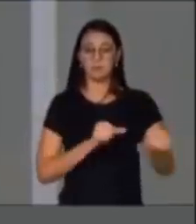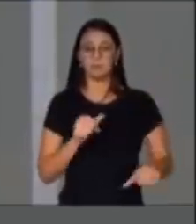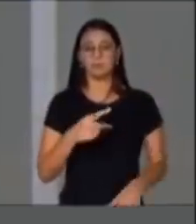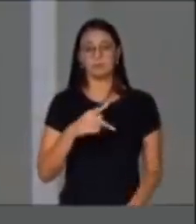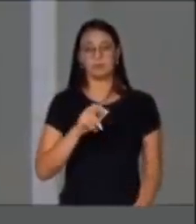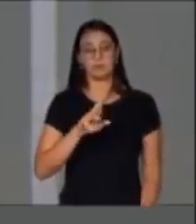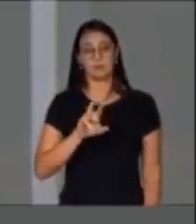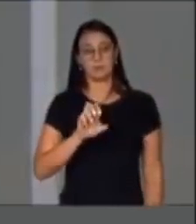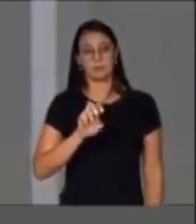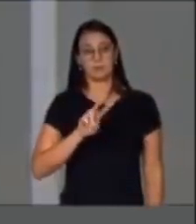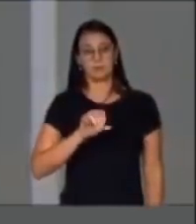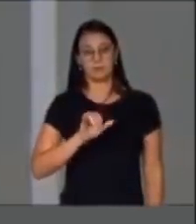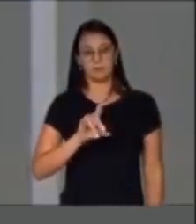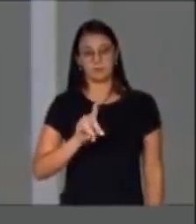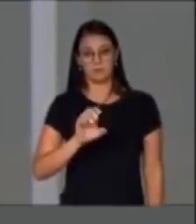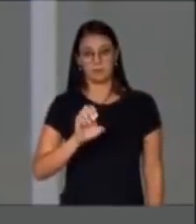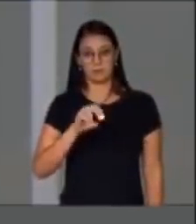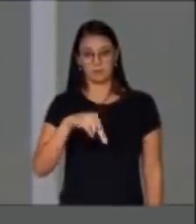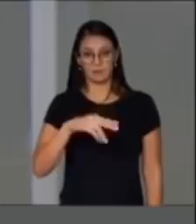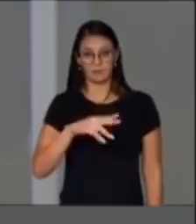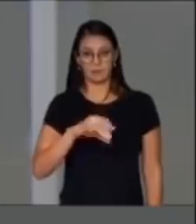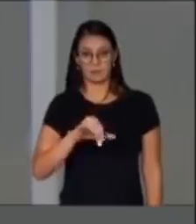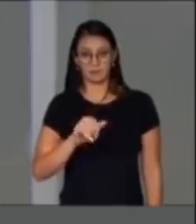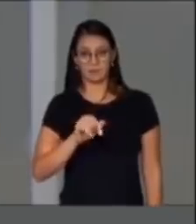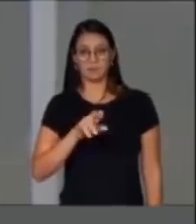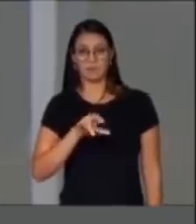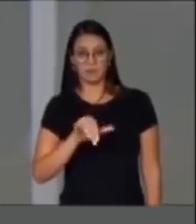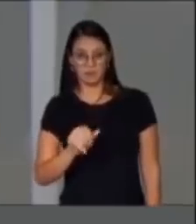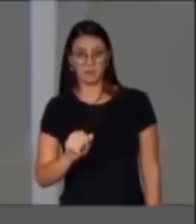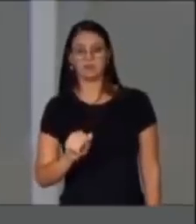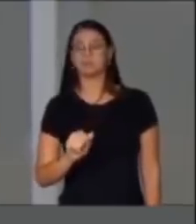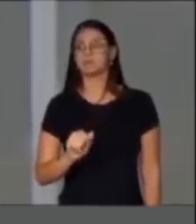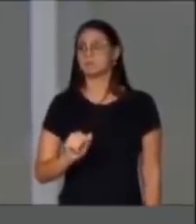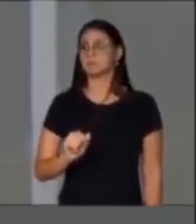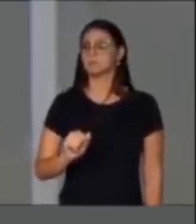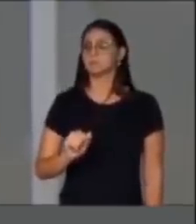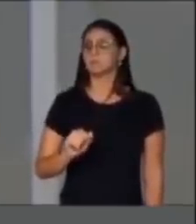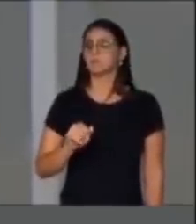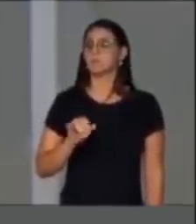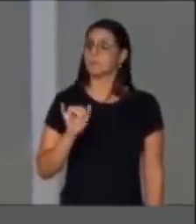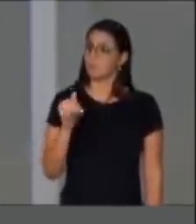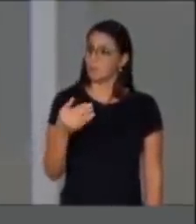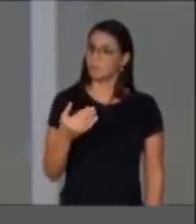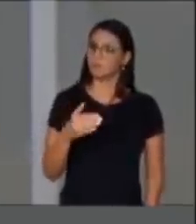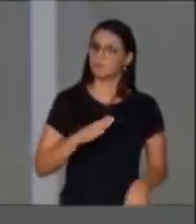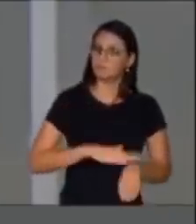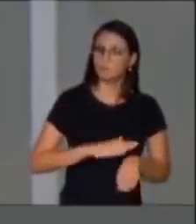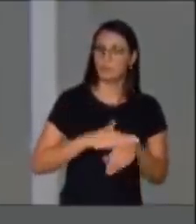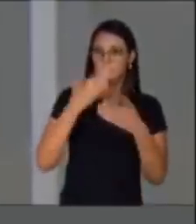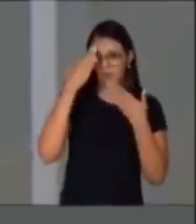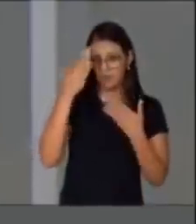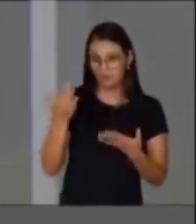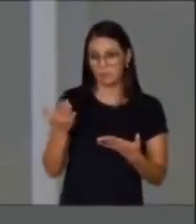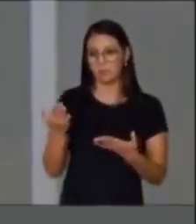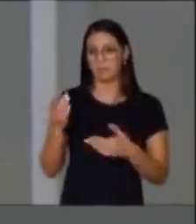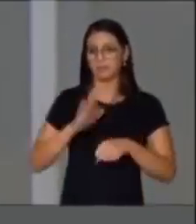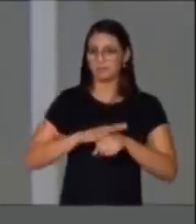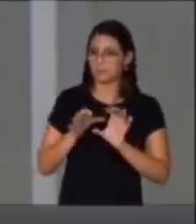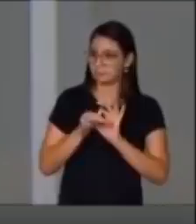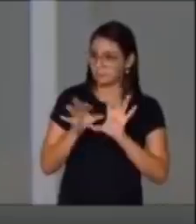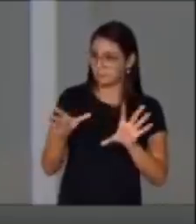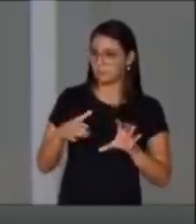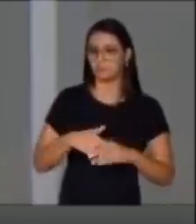previdenciária, eu aproveito esse primeiro pronunciamento e agradeço o tempo de liderança concedido pelo bloco para falar um pouco sobre a